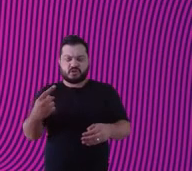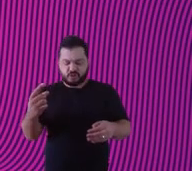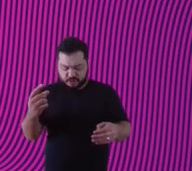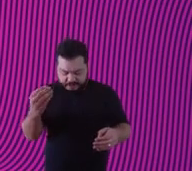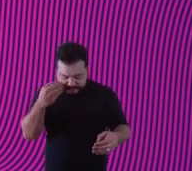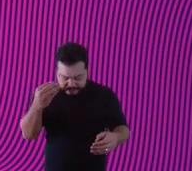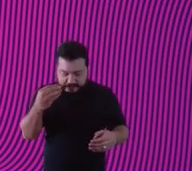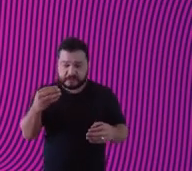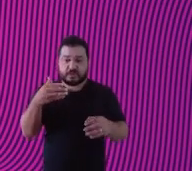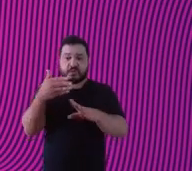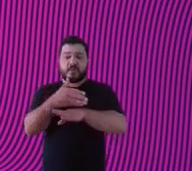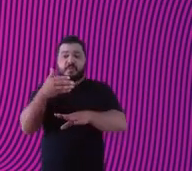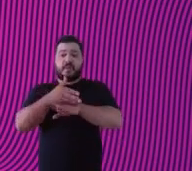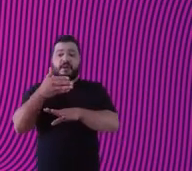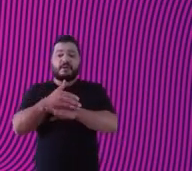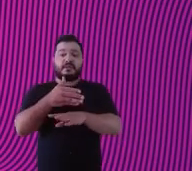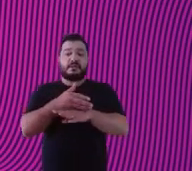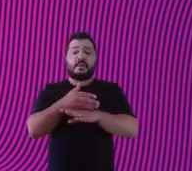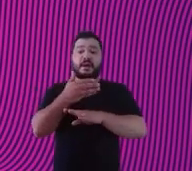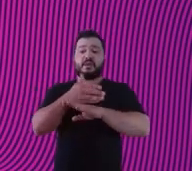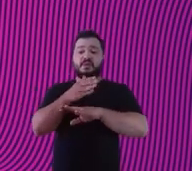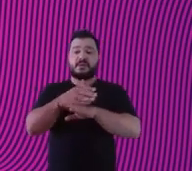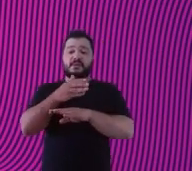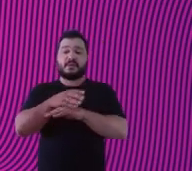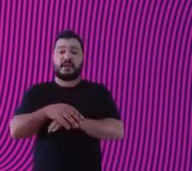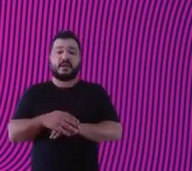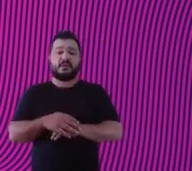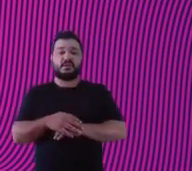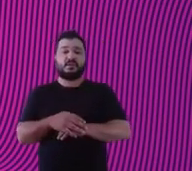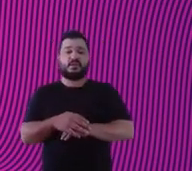participar nesse momento dos ensaios e